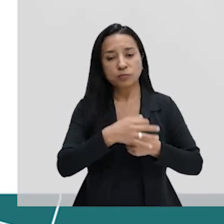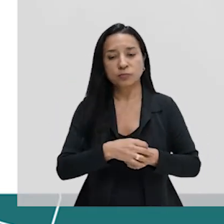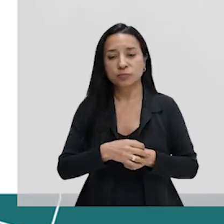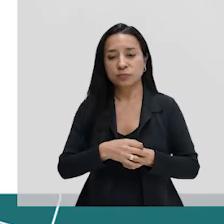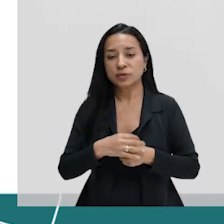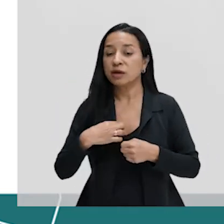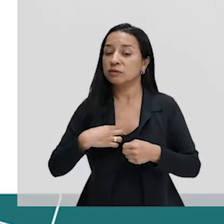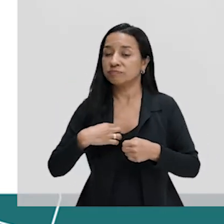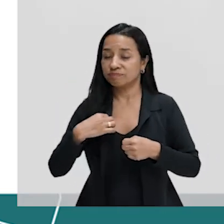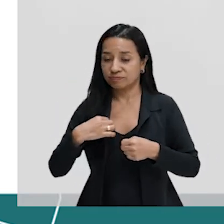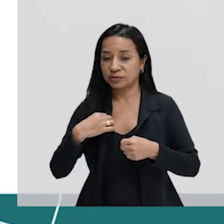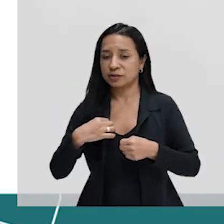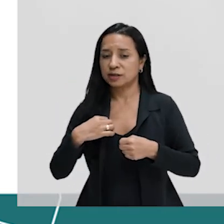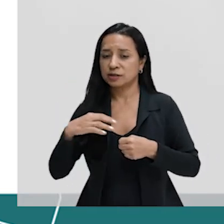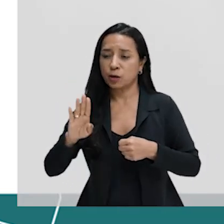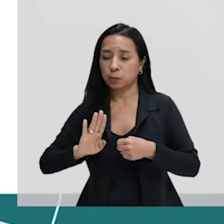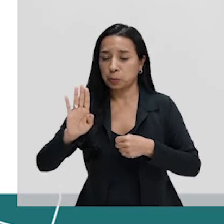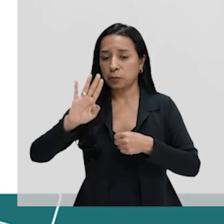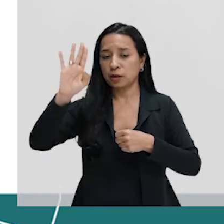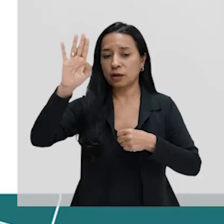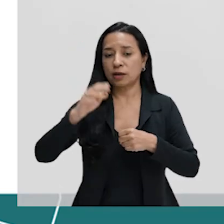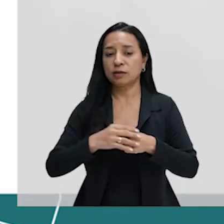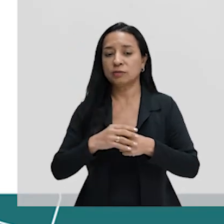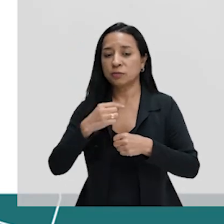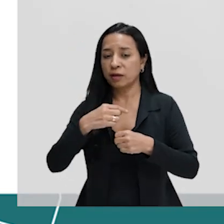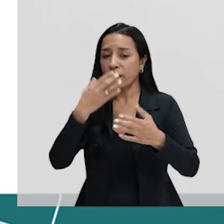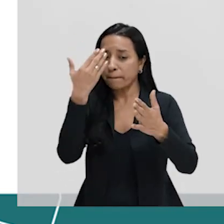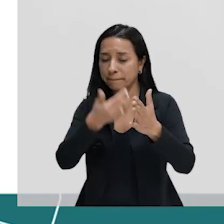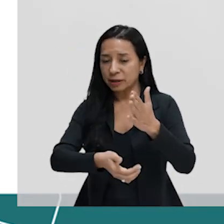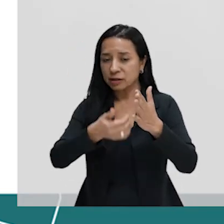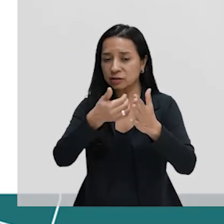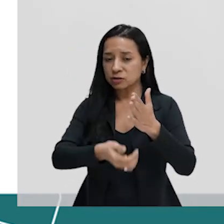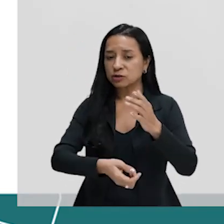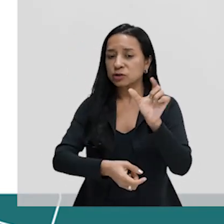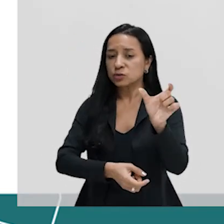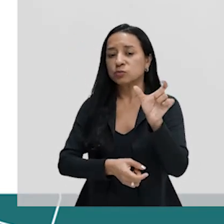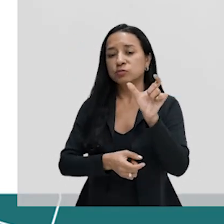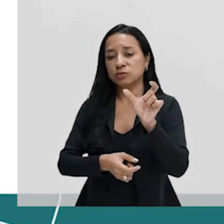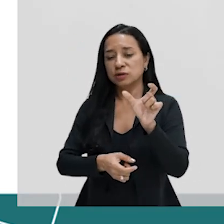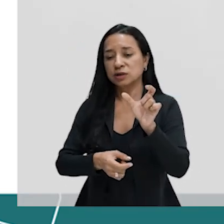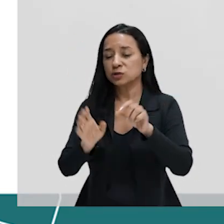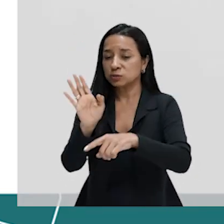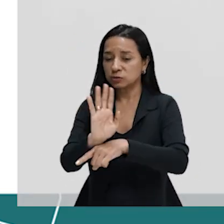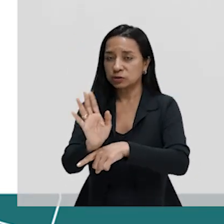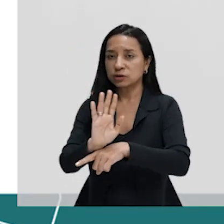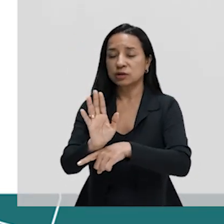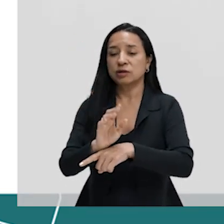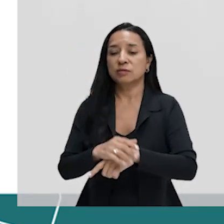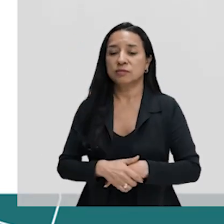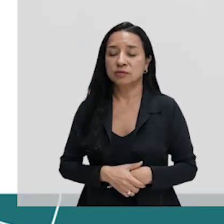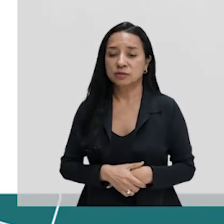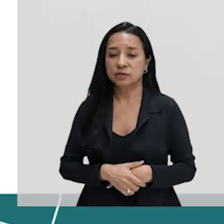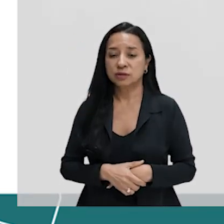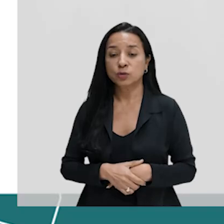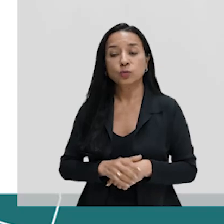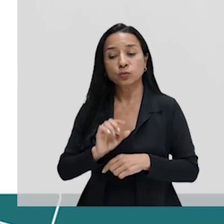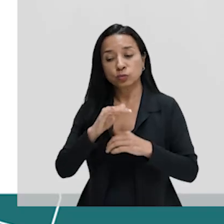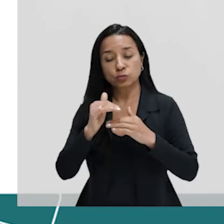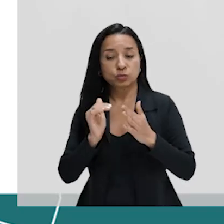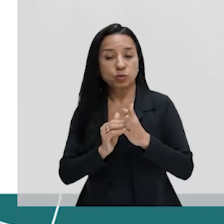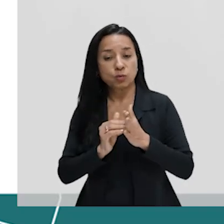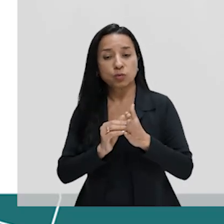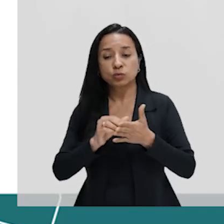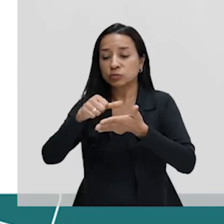Este casaco é muito caro. Eu perdi aqueles bilhetes de cinema. Então, todos esses aí que estão em destaque